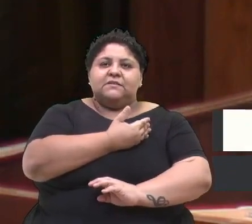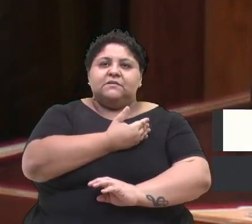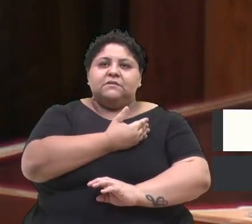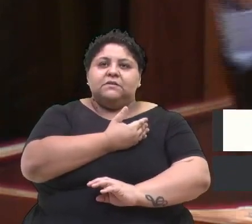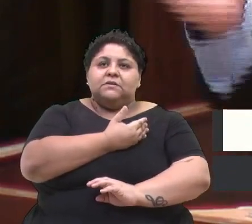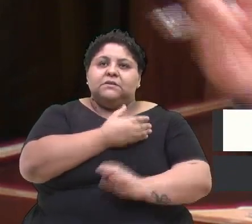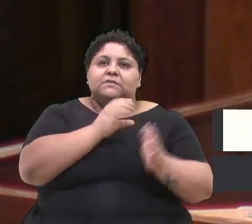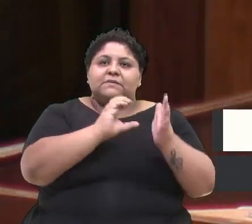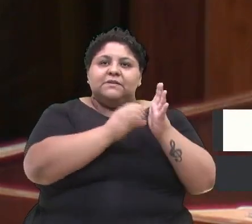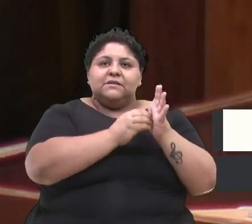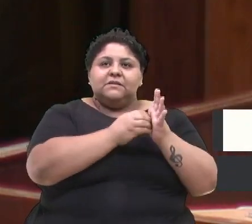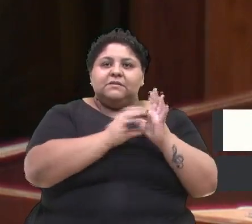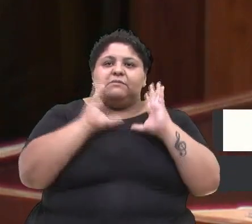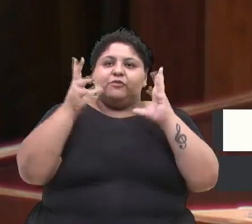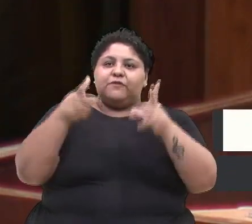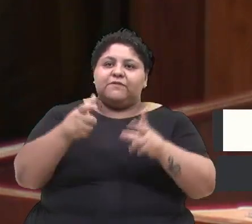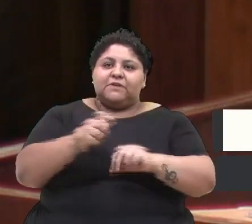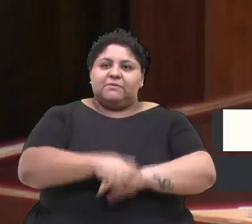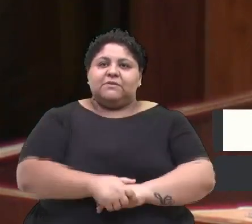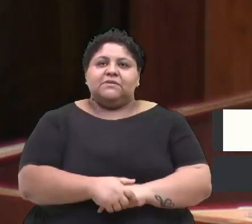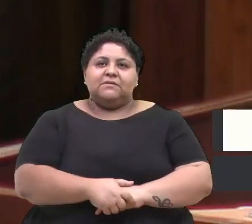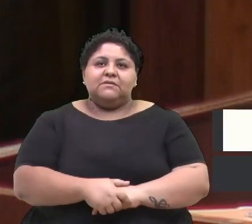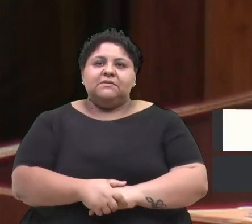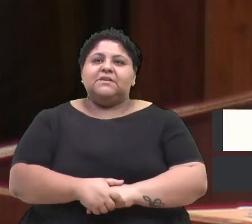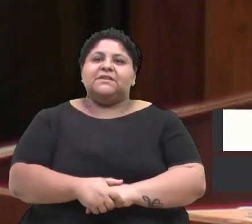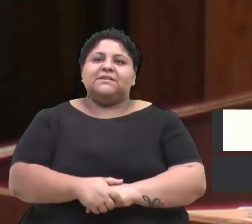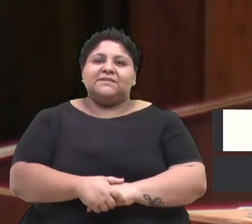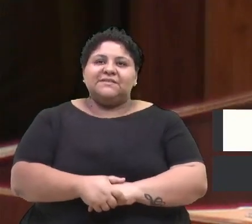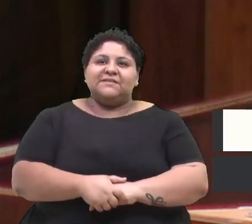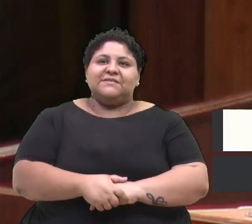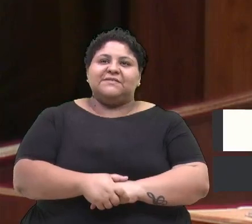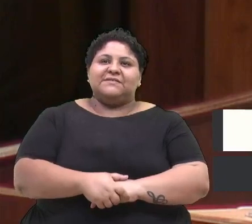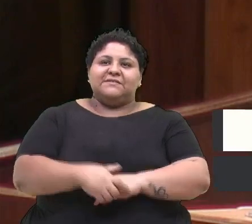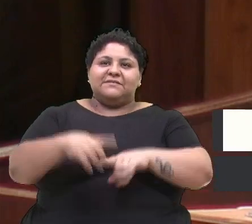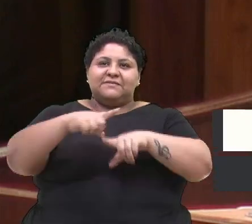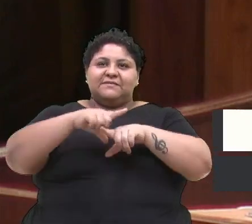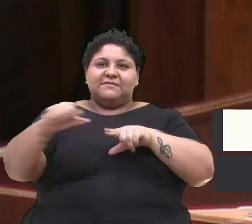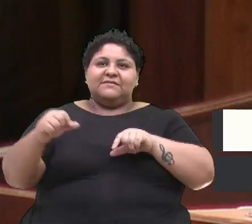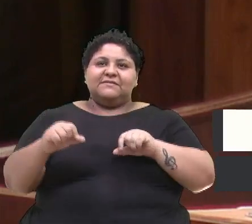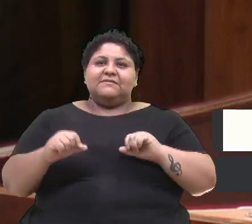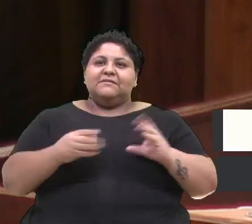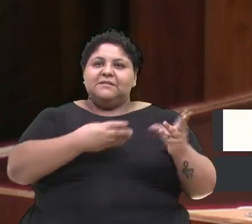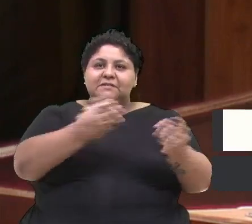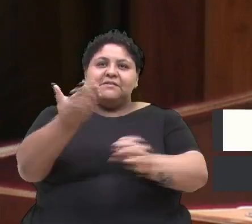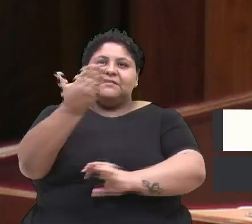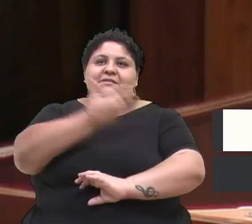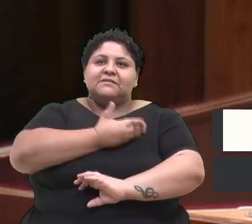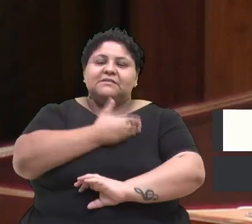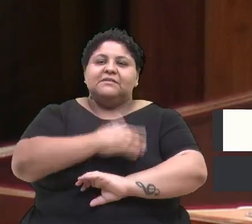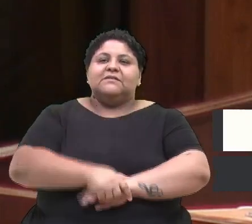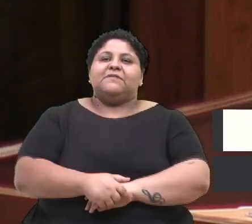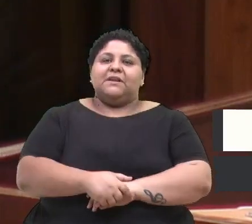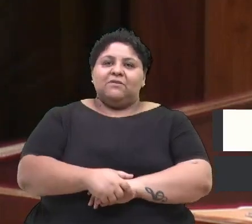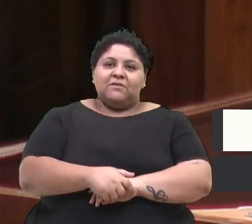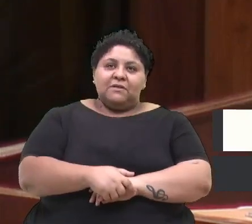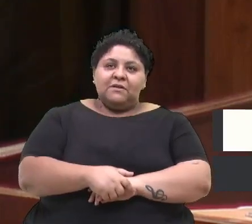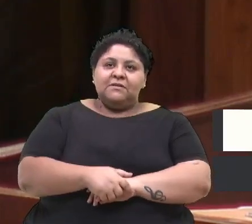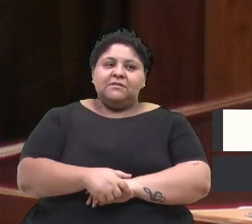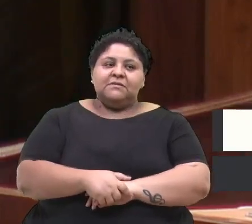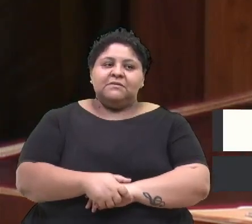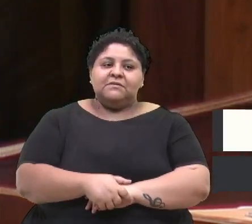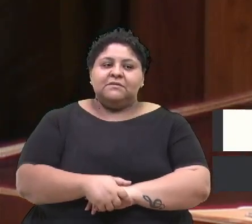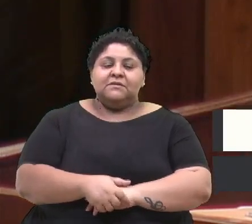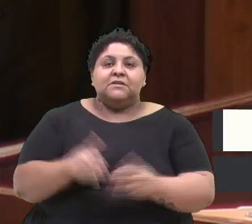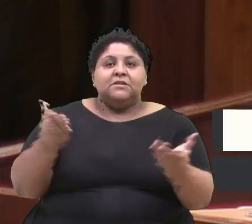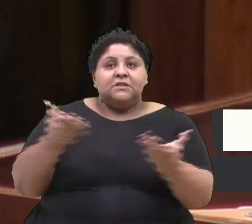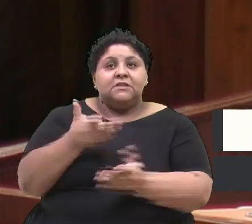servidores, enfim, de todos, o pessoal da terceirizada. Eu saio amigo de todos cada vez mais. Então, já